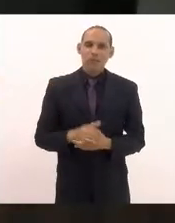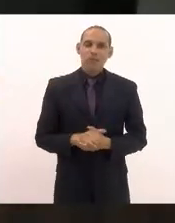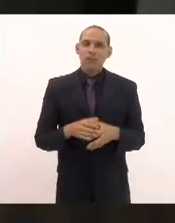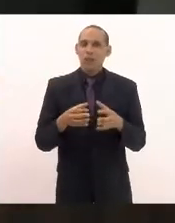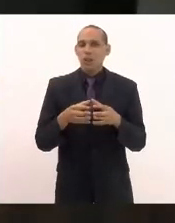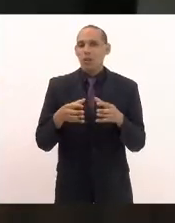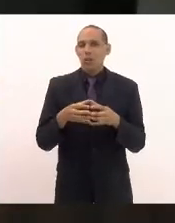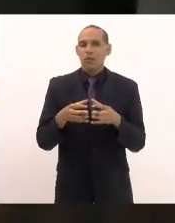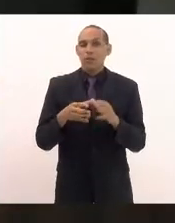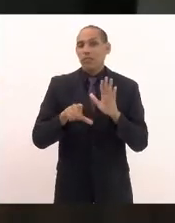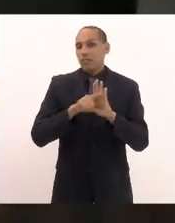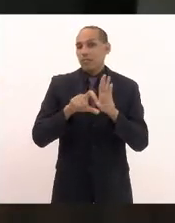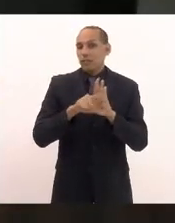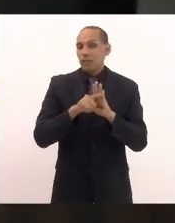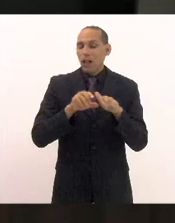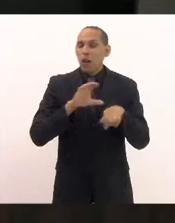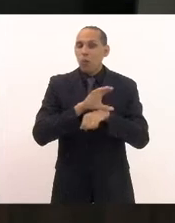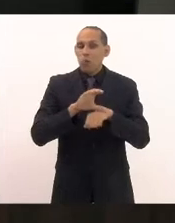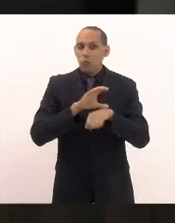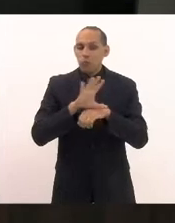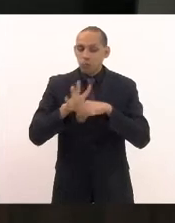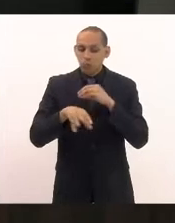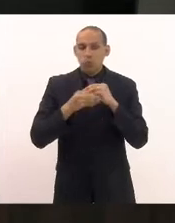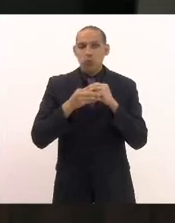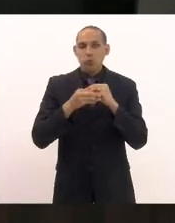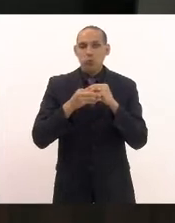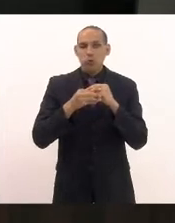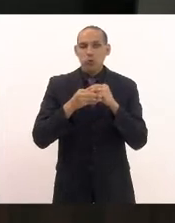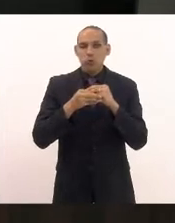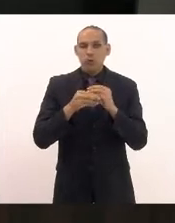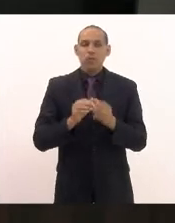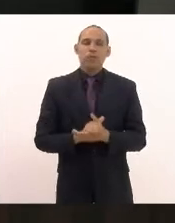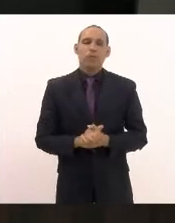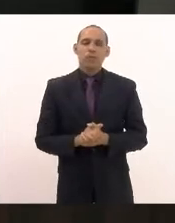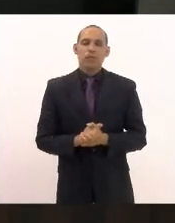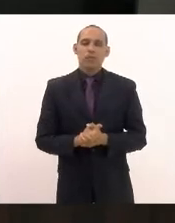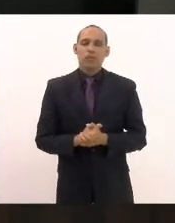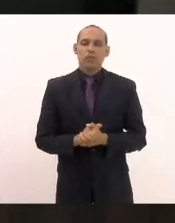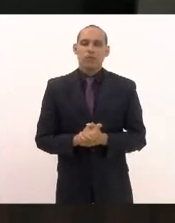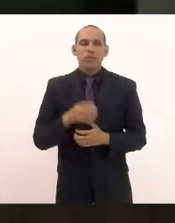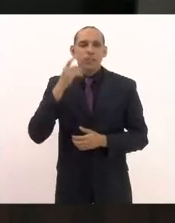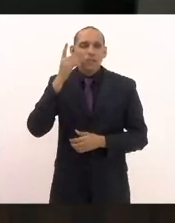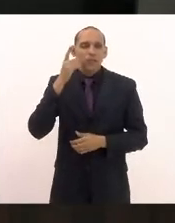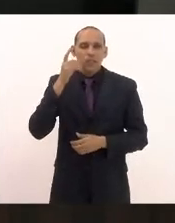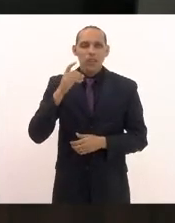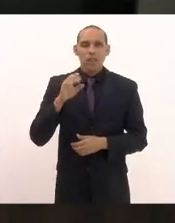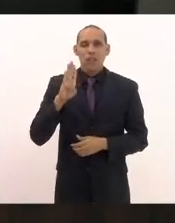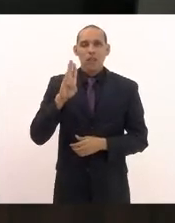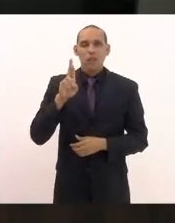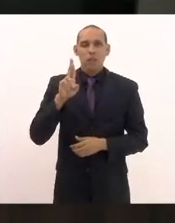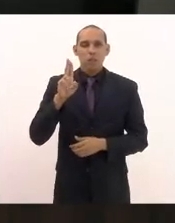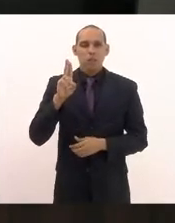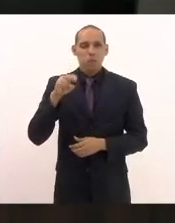de Legislação Constitucional, Complementar e Códigos, deputado Bruno Dauari.